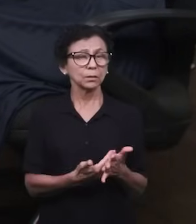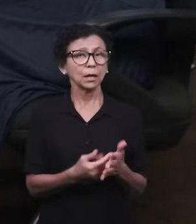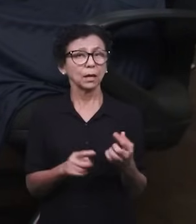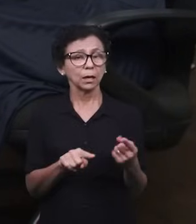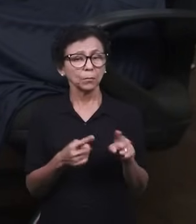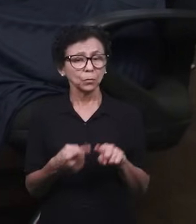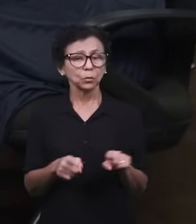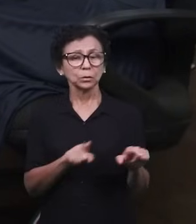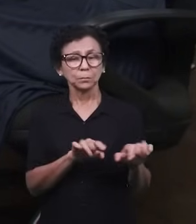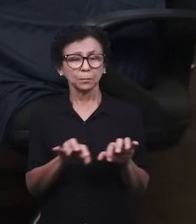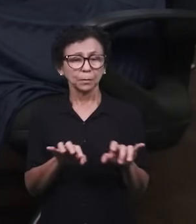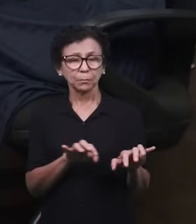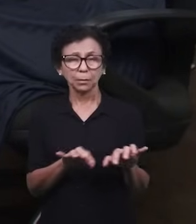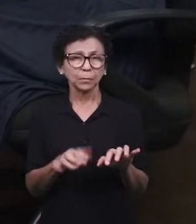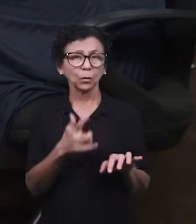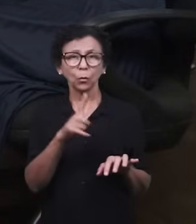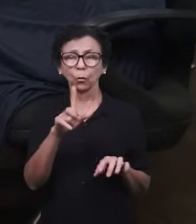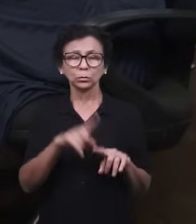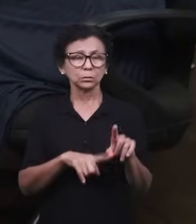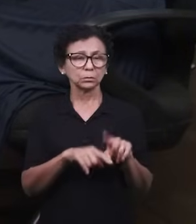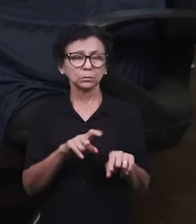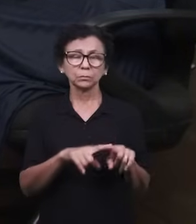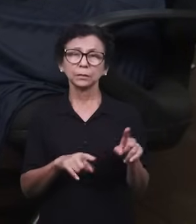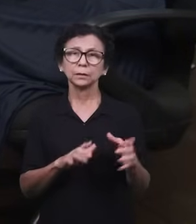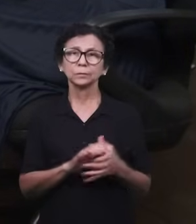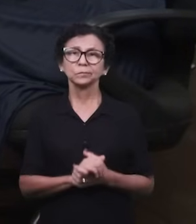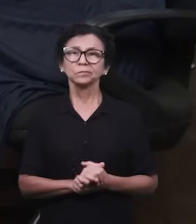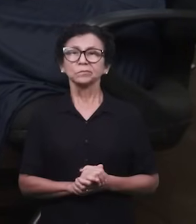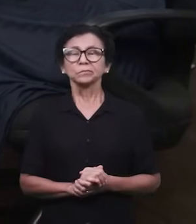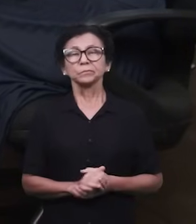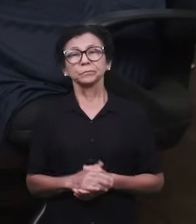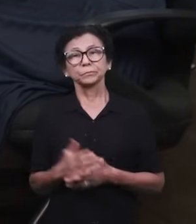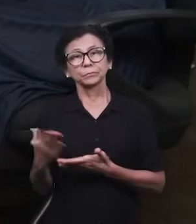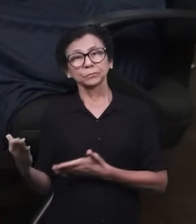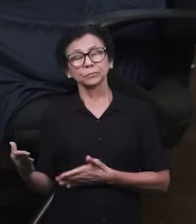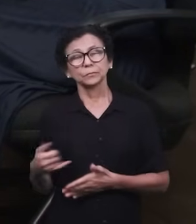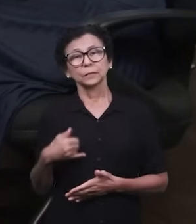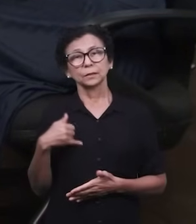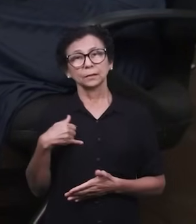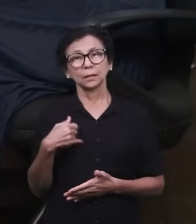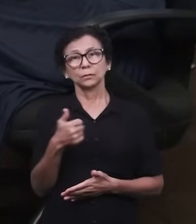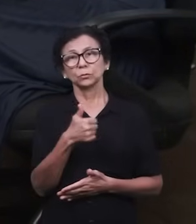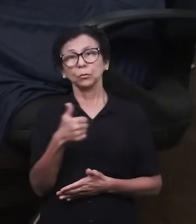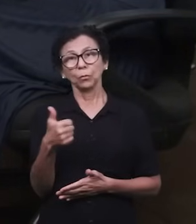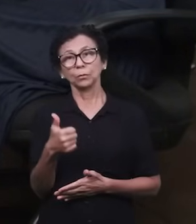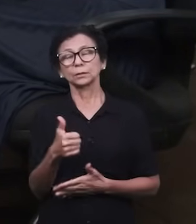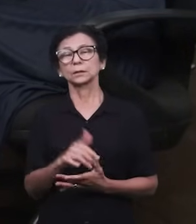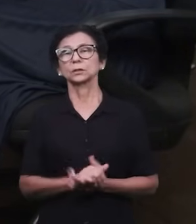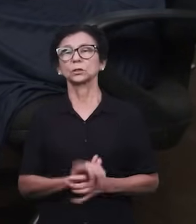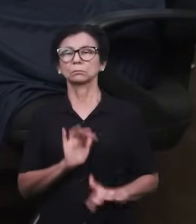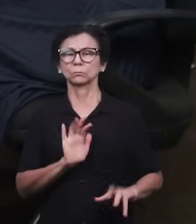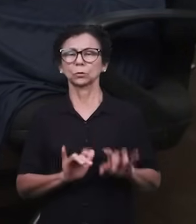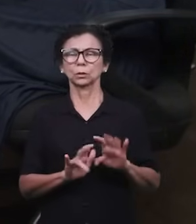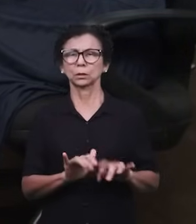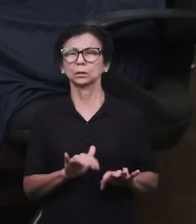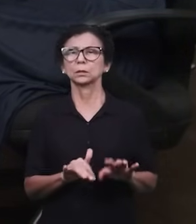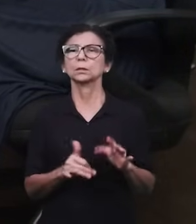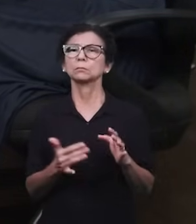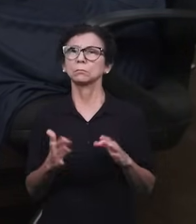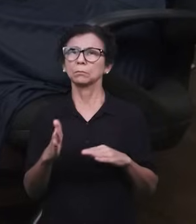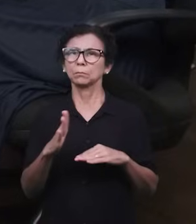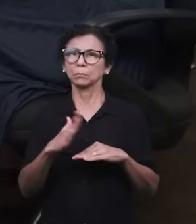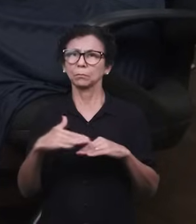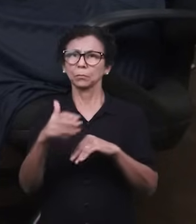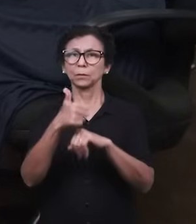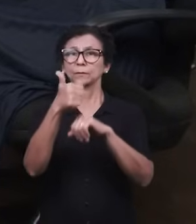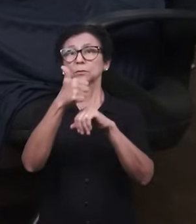chegou para você e disse, olha, como a gente pode falar no popular, olha, a menina tem talento, ou seja, o Senhor deu um dom